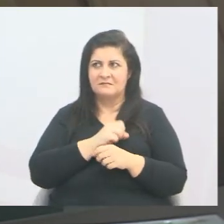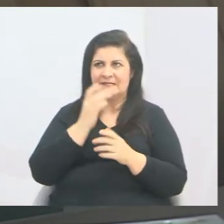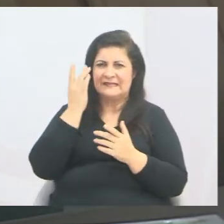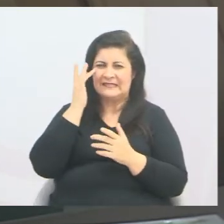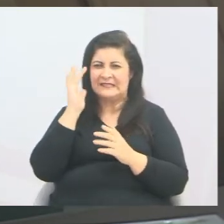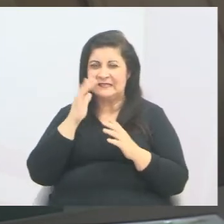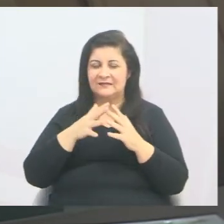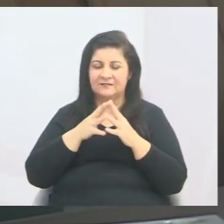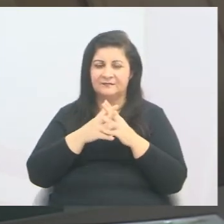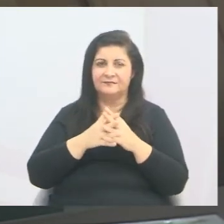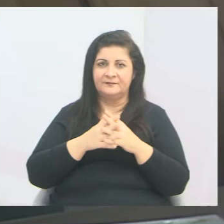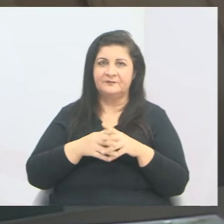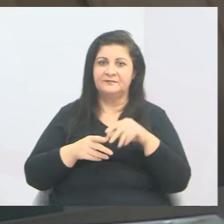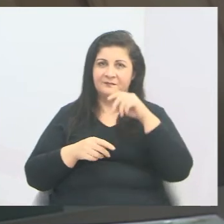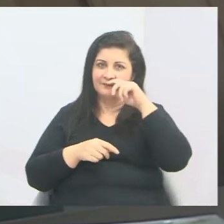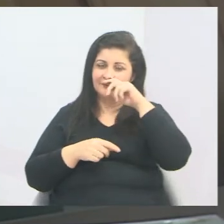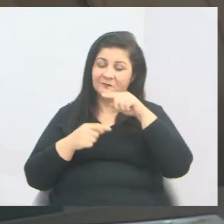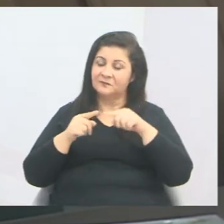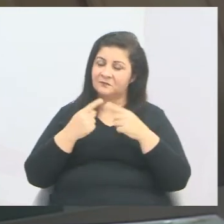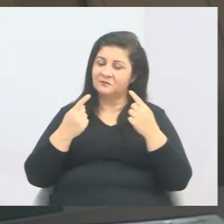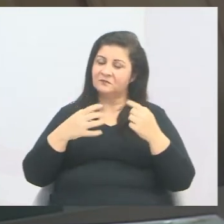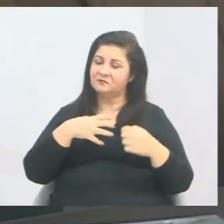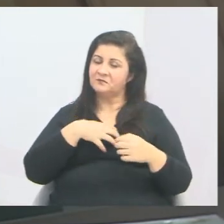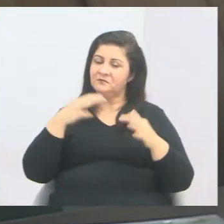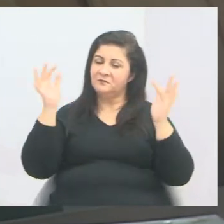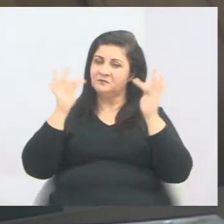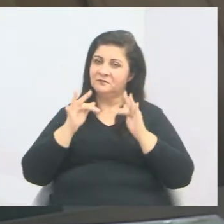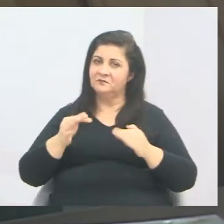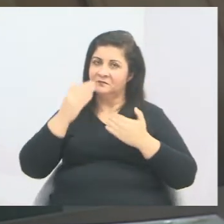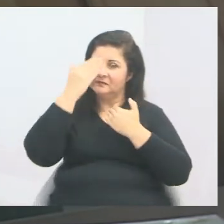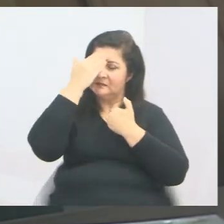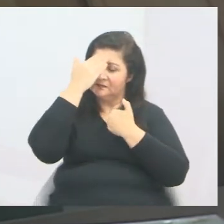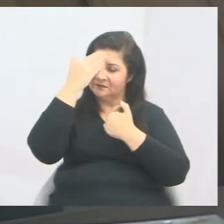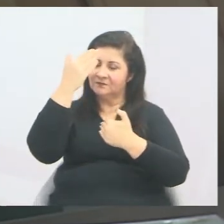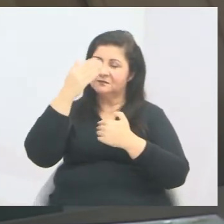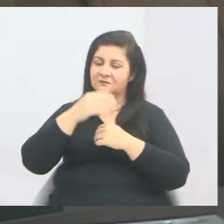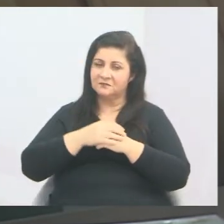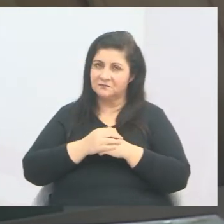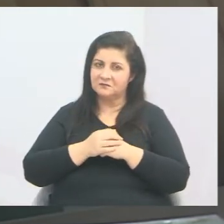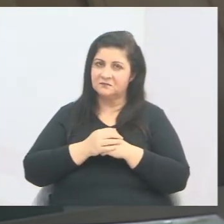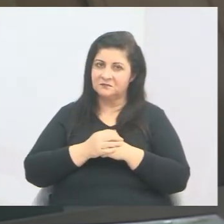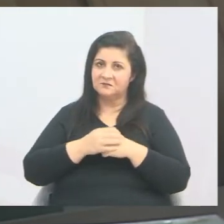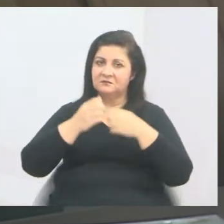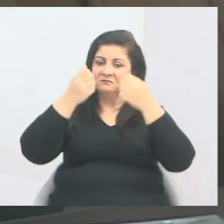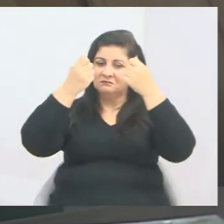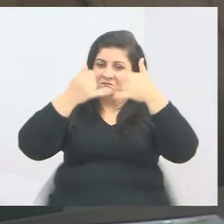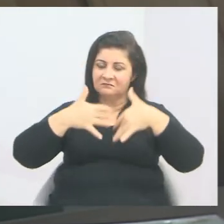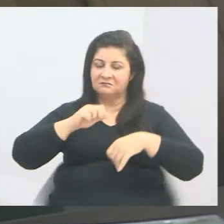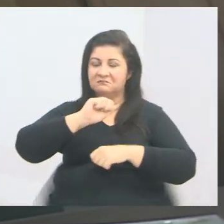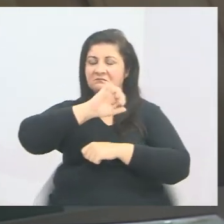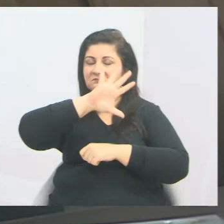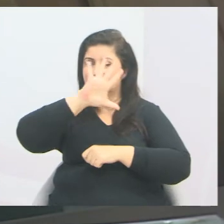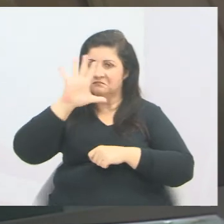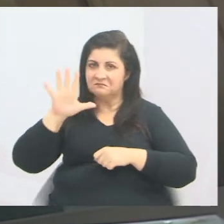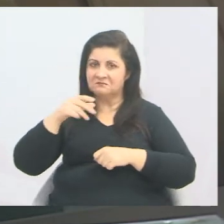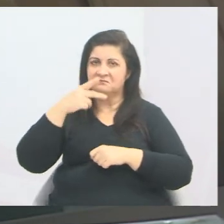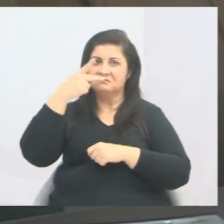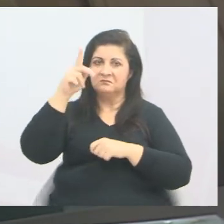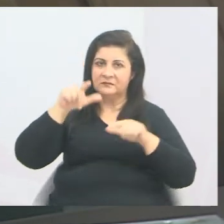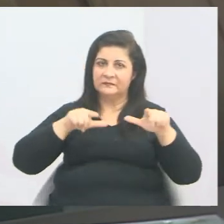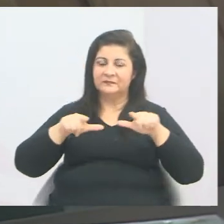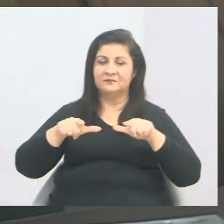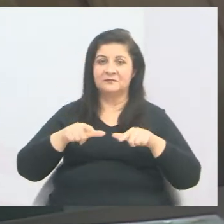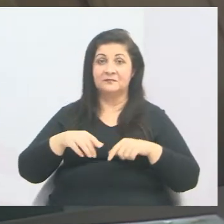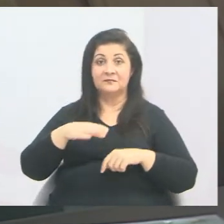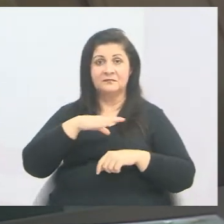entende, mas fico feliz e agradeço pela sua transparência e pelo seu trabalho, que a